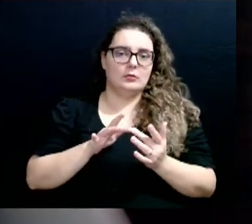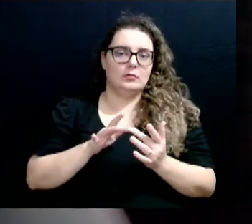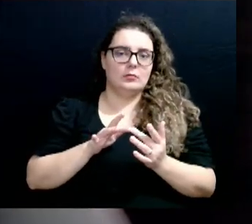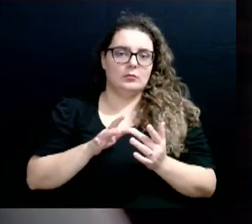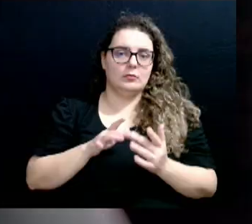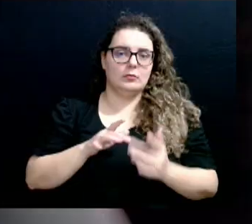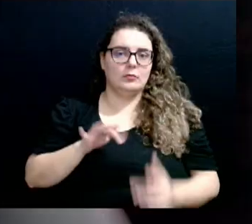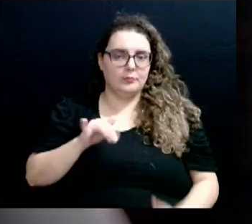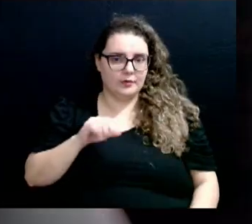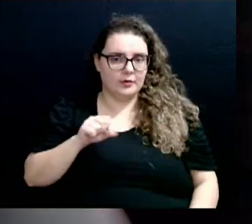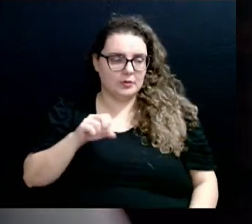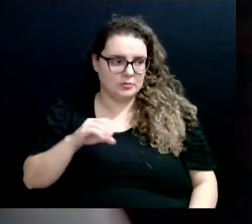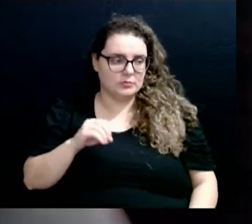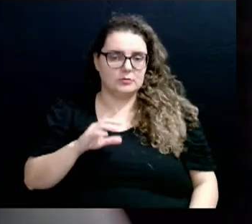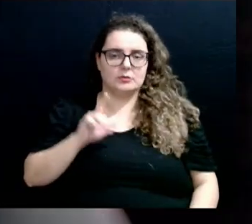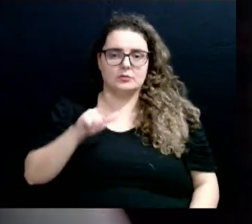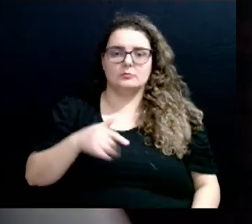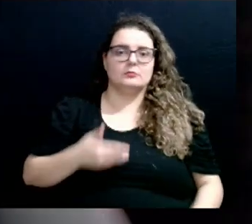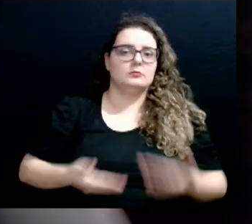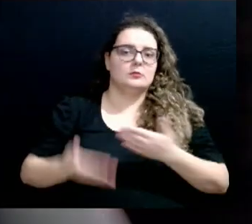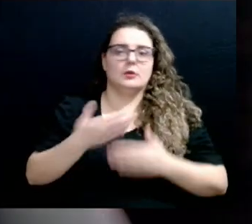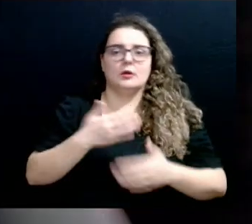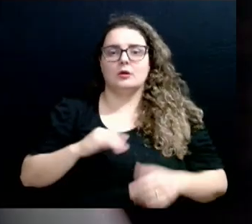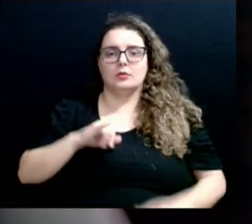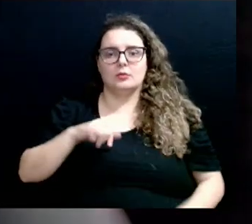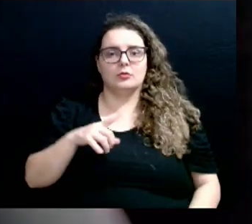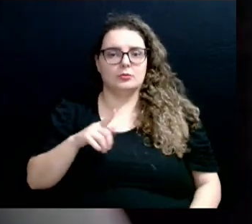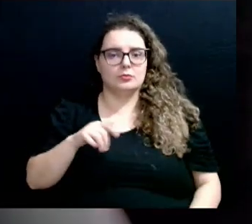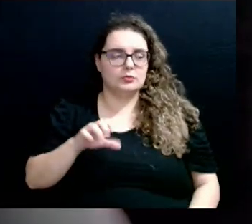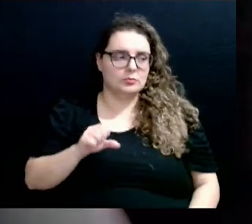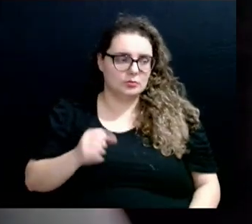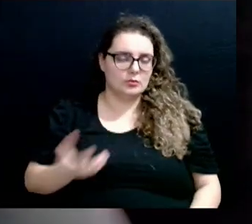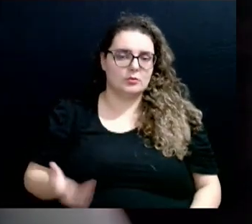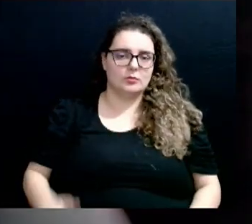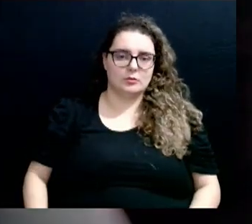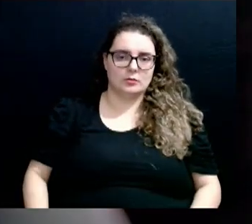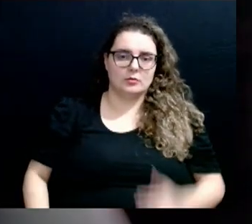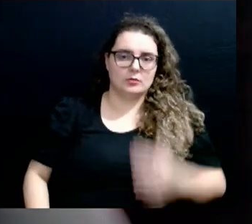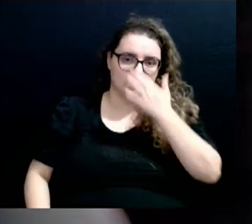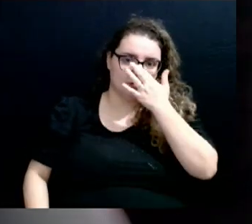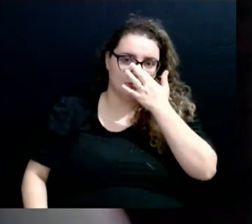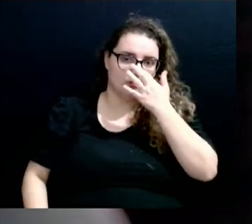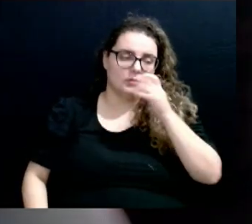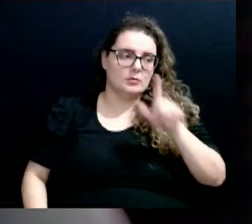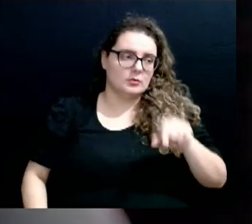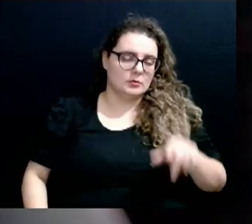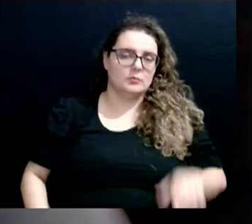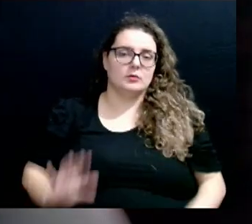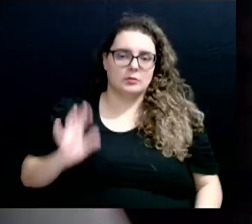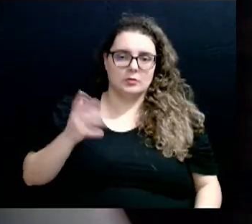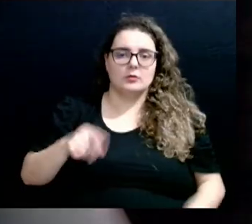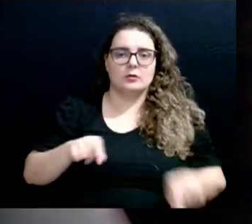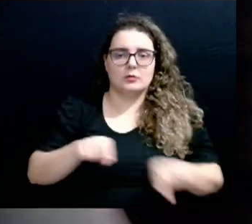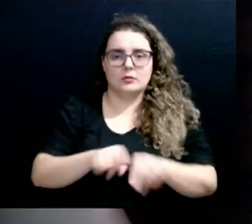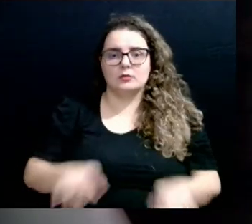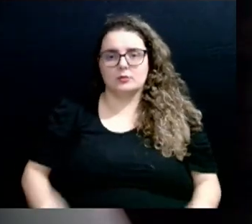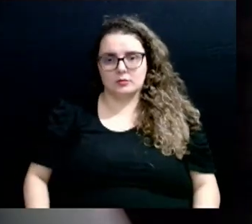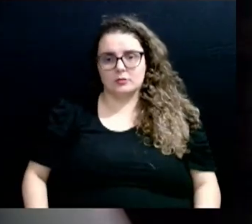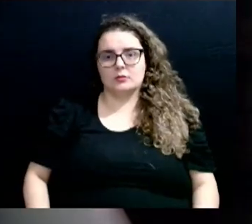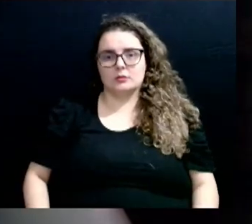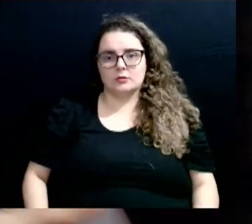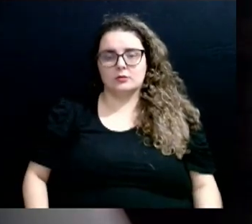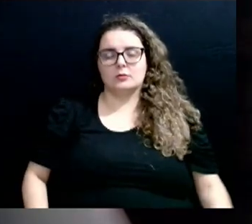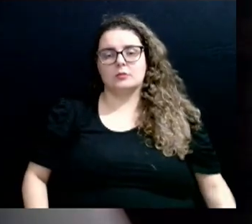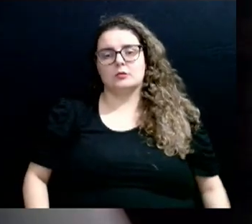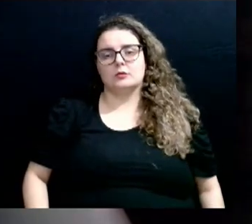eles se socializam somente através dos jogos. Então, nesse caso, realmente acontece. E tem casos até de alguns que